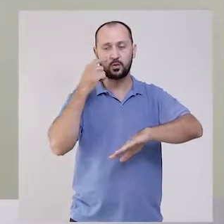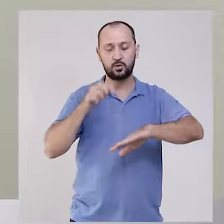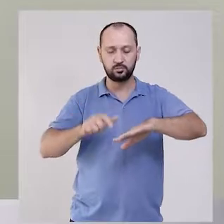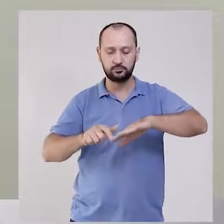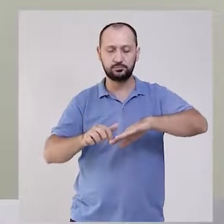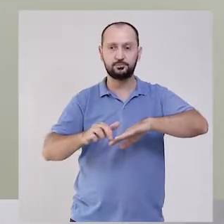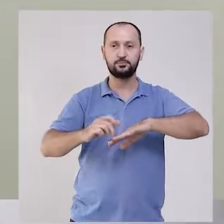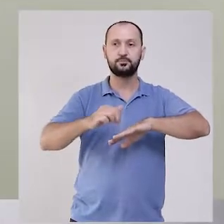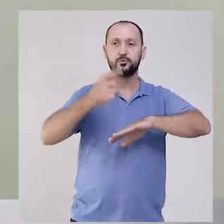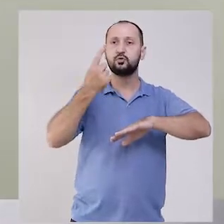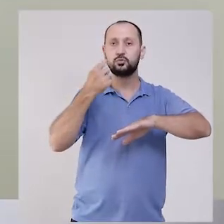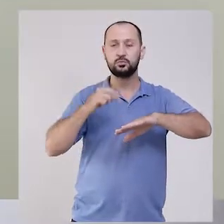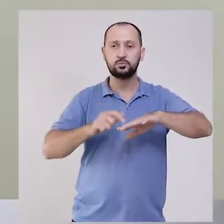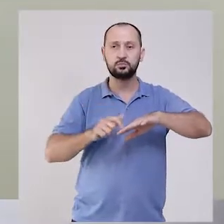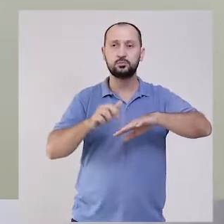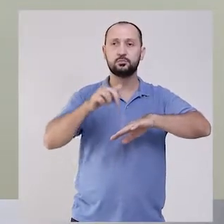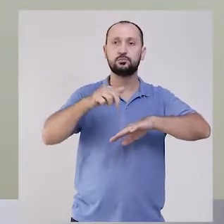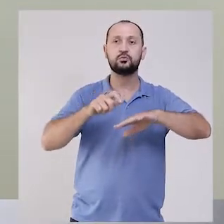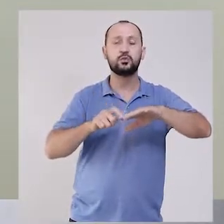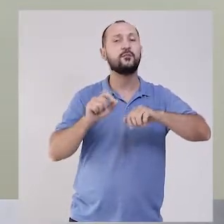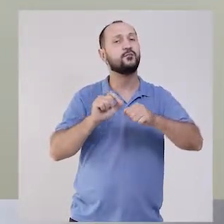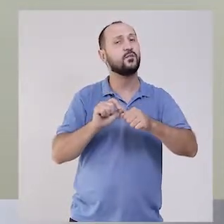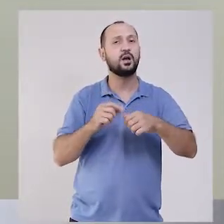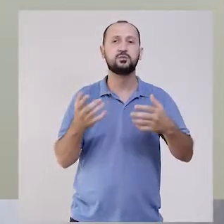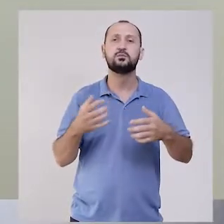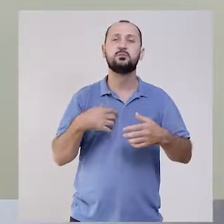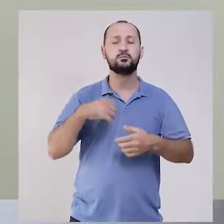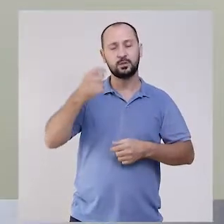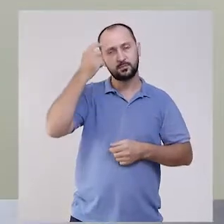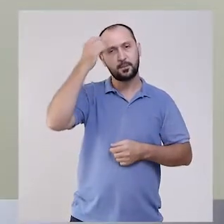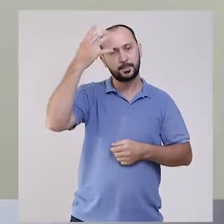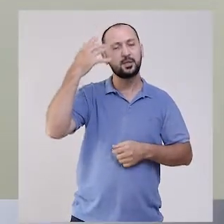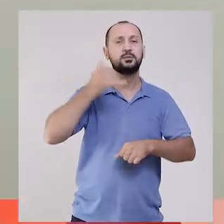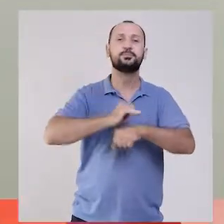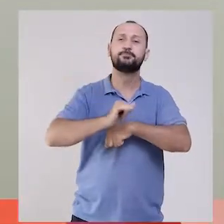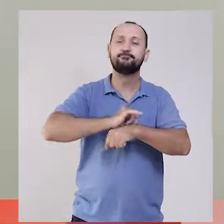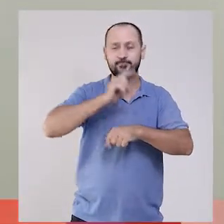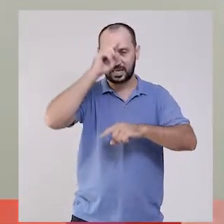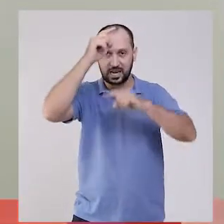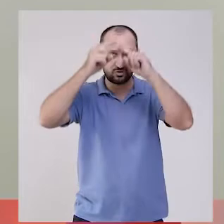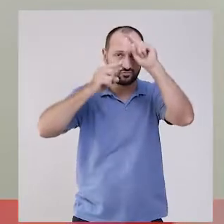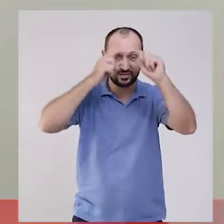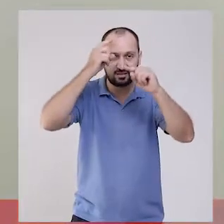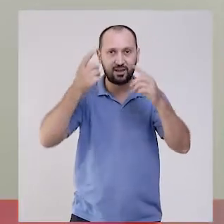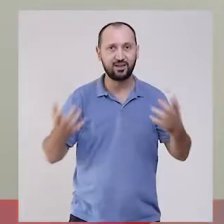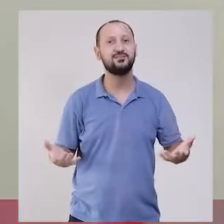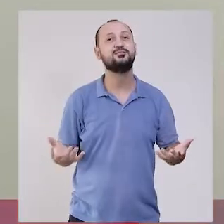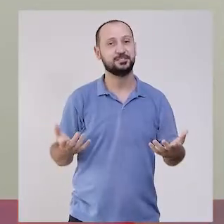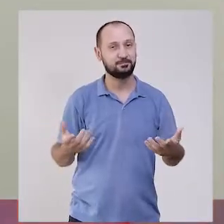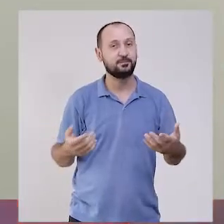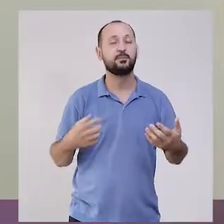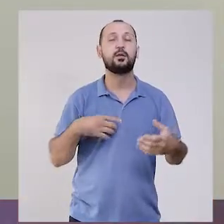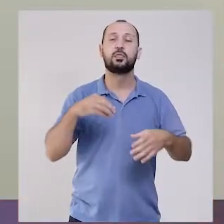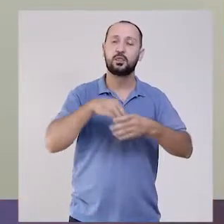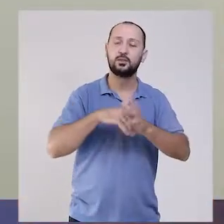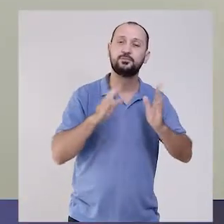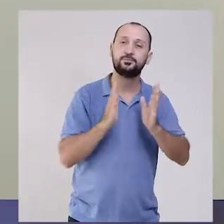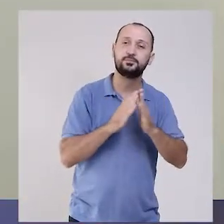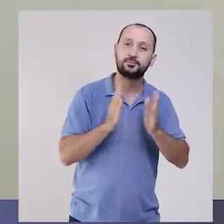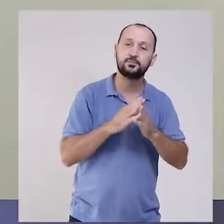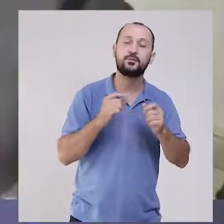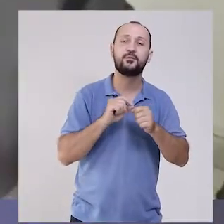numa escadinha no degrau, de apenas um degrau, eu faço exercício. Então, a gente tem que usar a criatividade nessa hora. Tem que